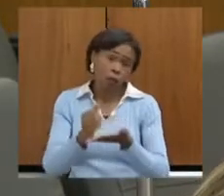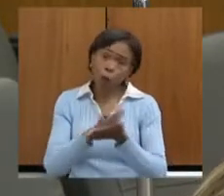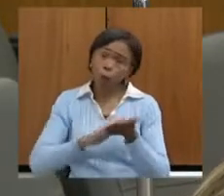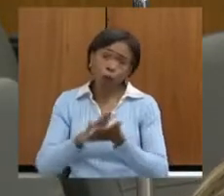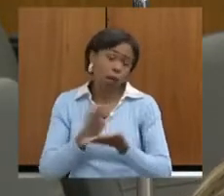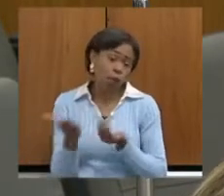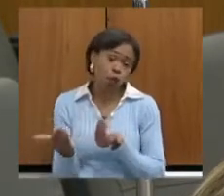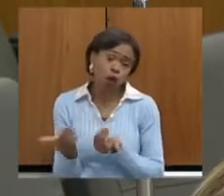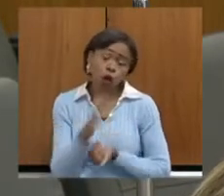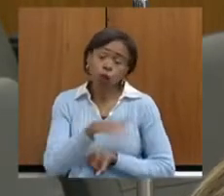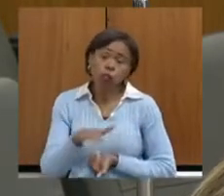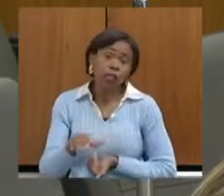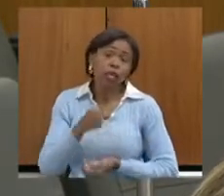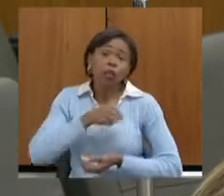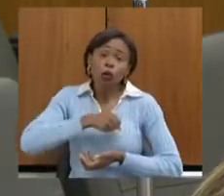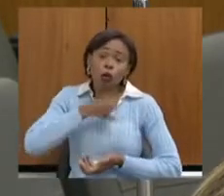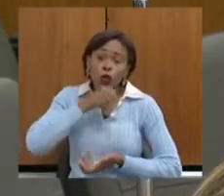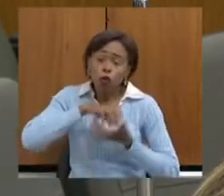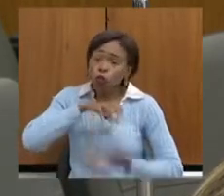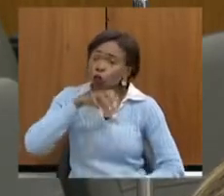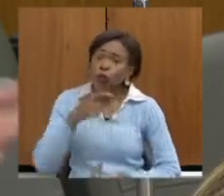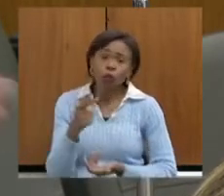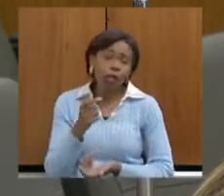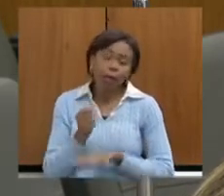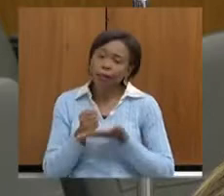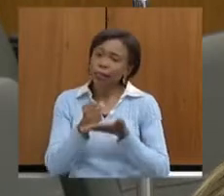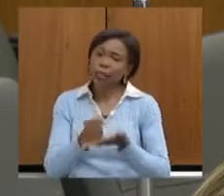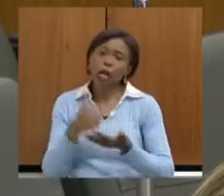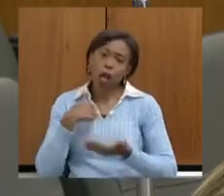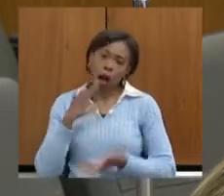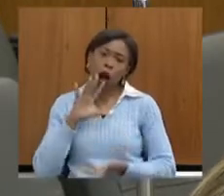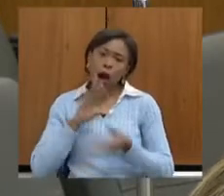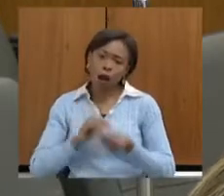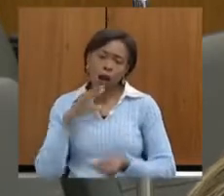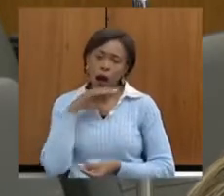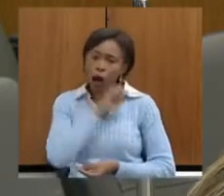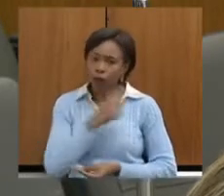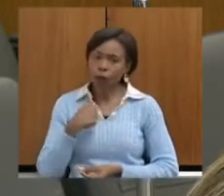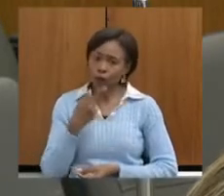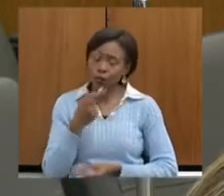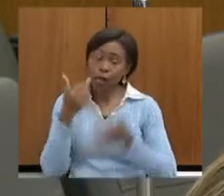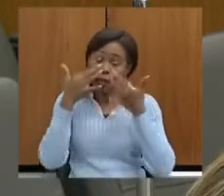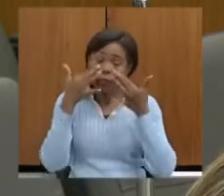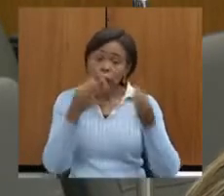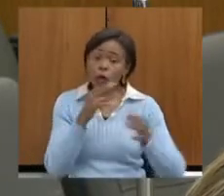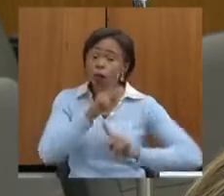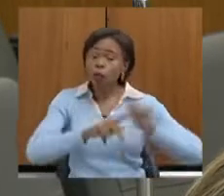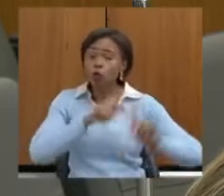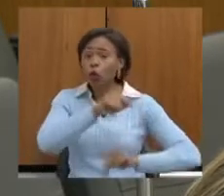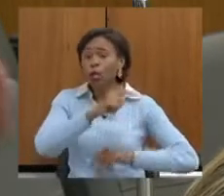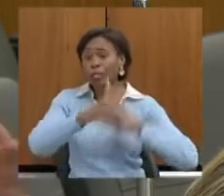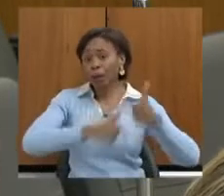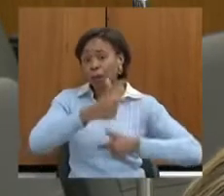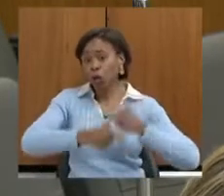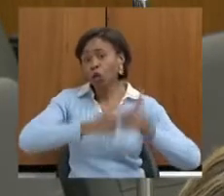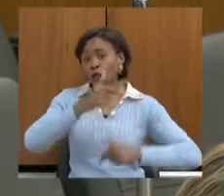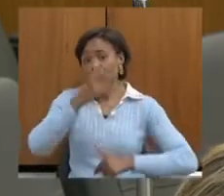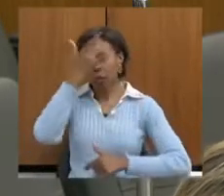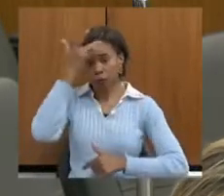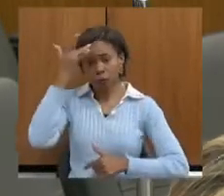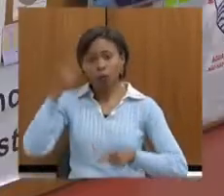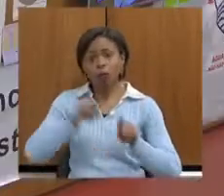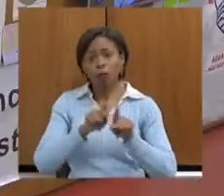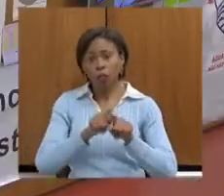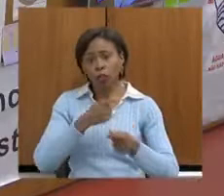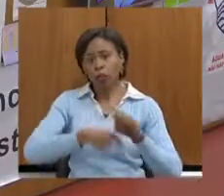para o jovem na esposa adolescente nem para os idosos Então é isso é bem rápido essa minha fala atenção para os trabalhadores que perdeu emprego Comerciantes saúde mental